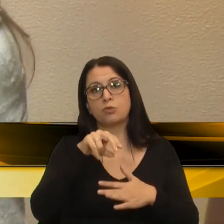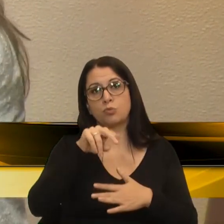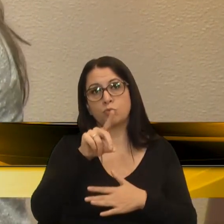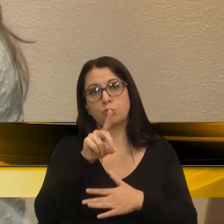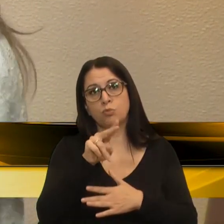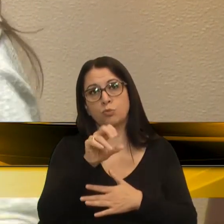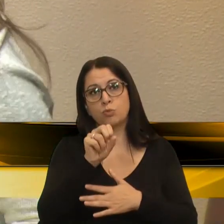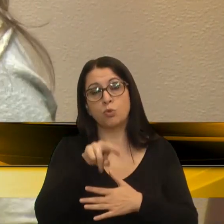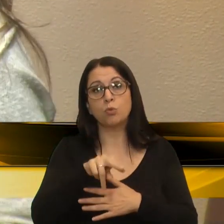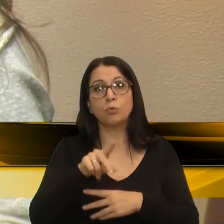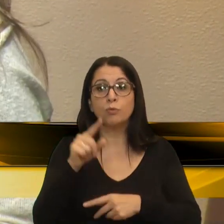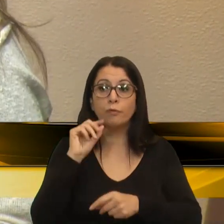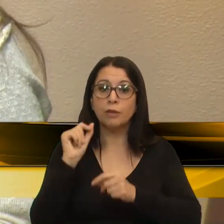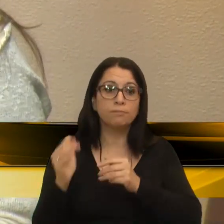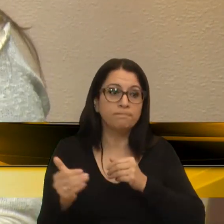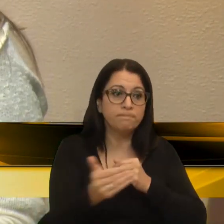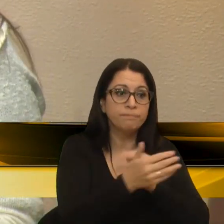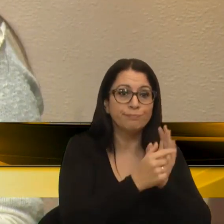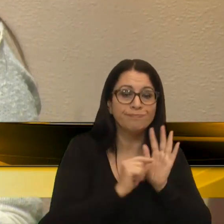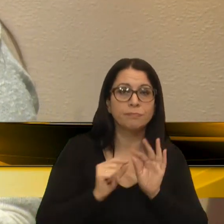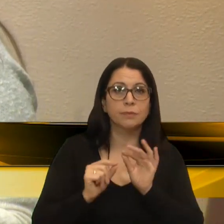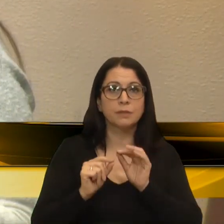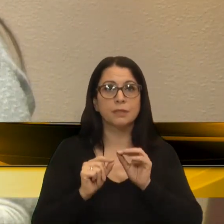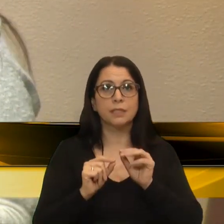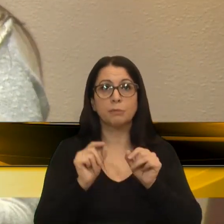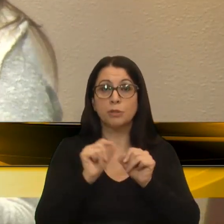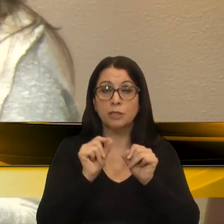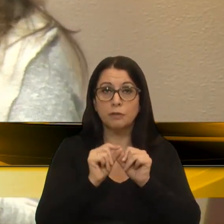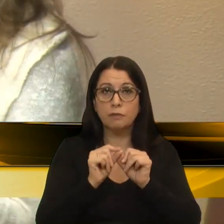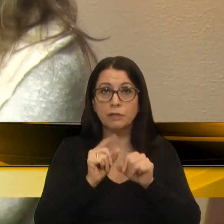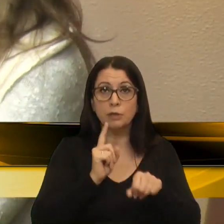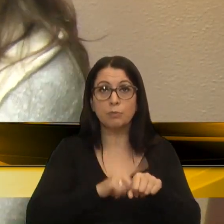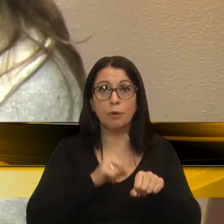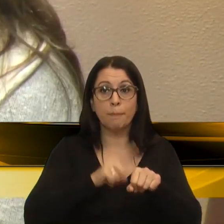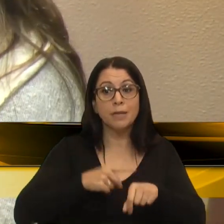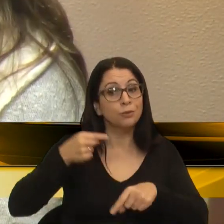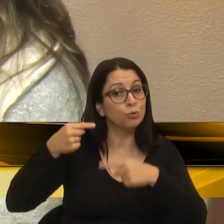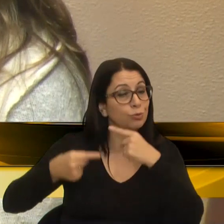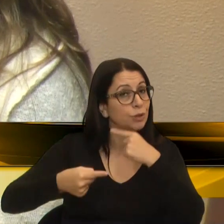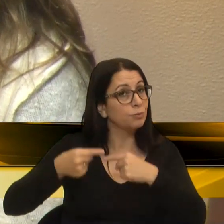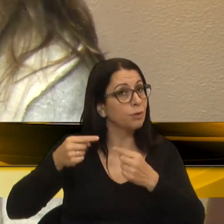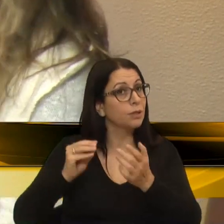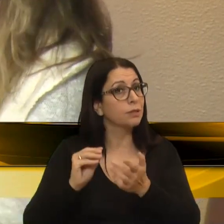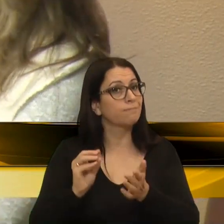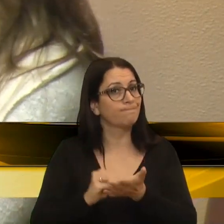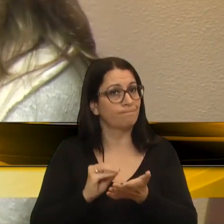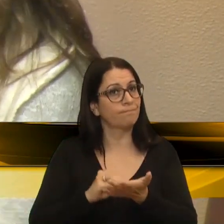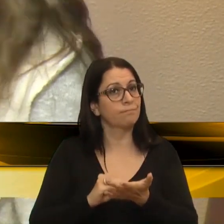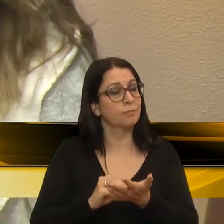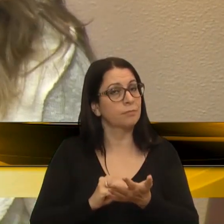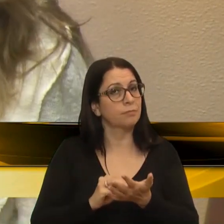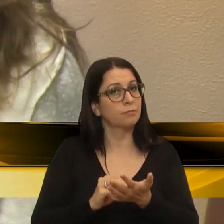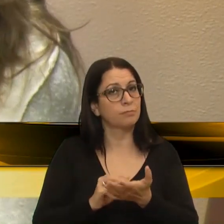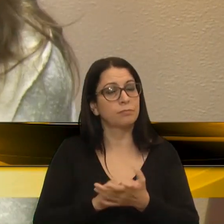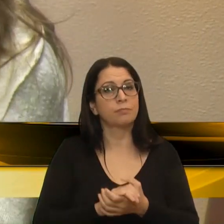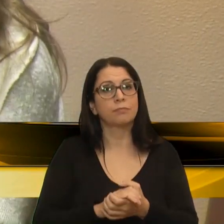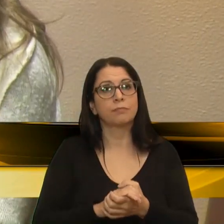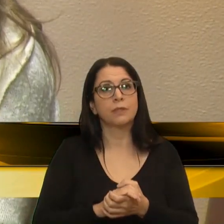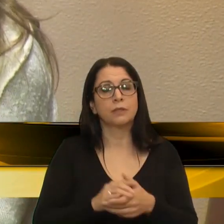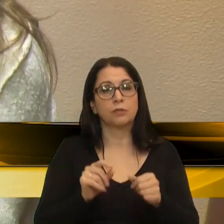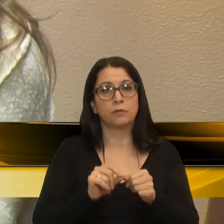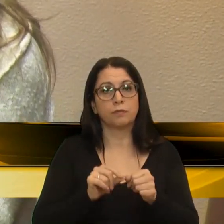Num momento de levantamento, mas nós temos que fazer um momento do debate, do fechamento,